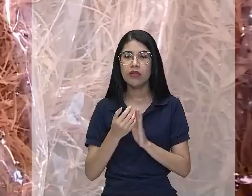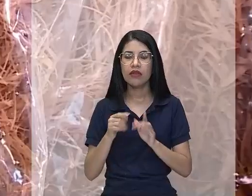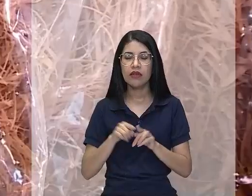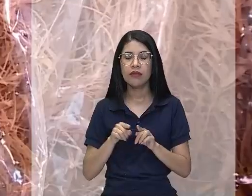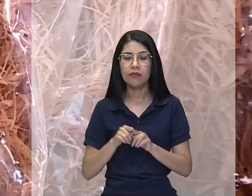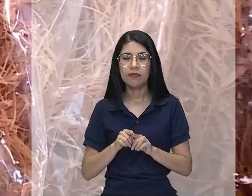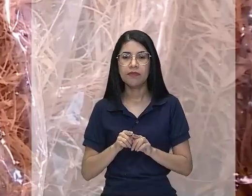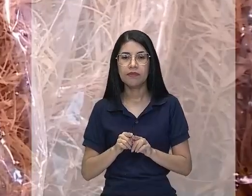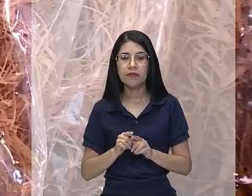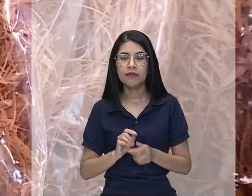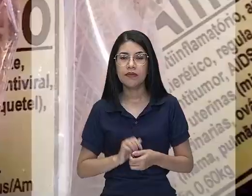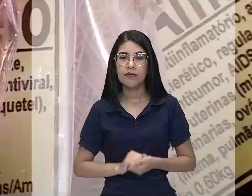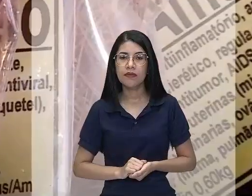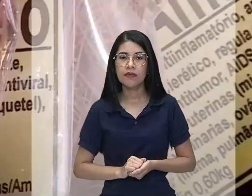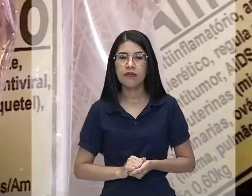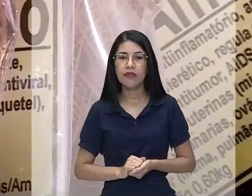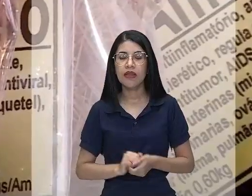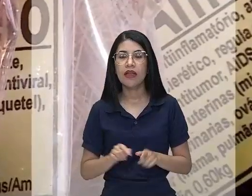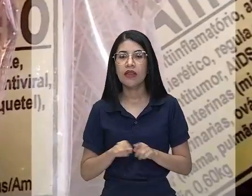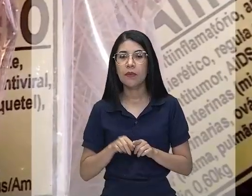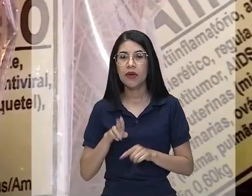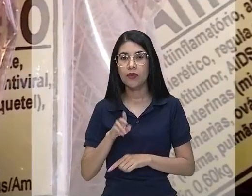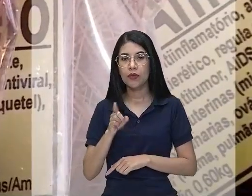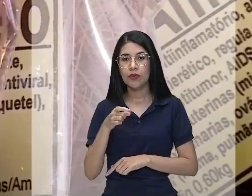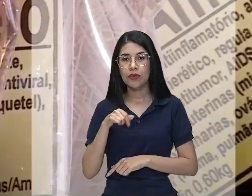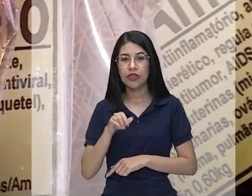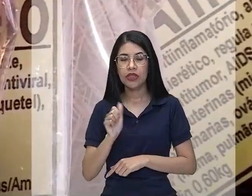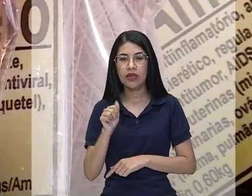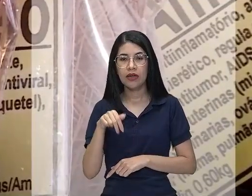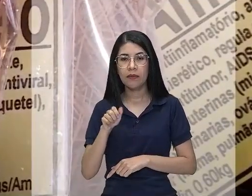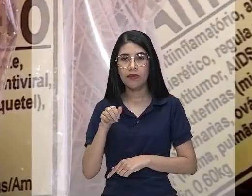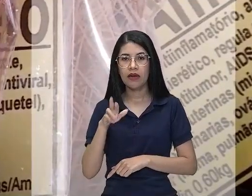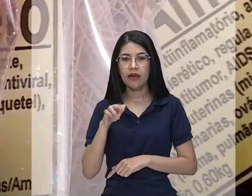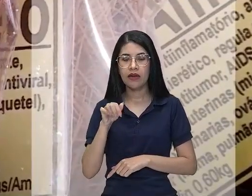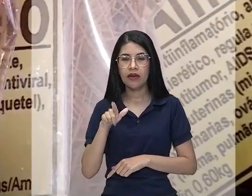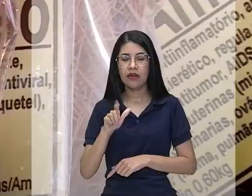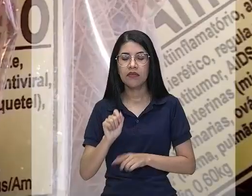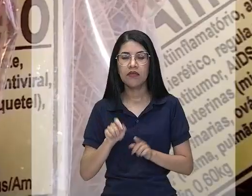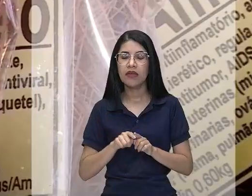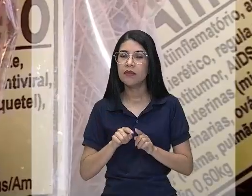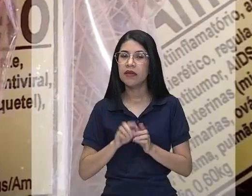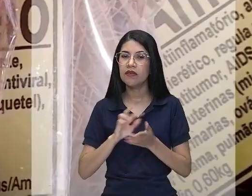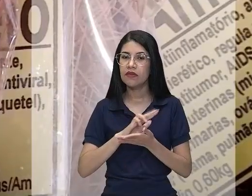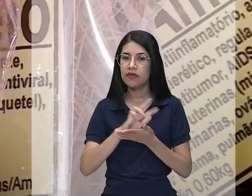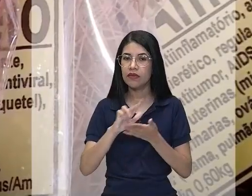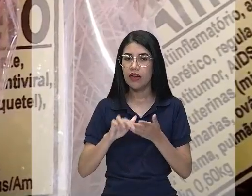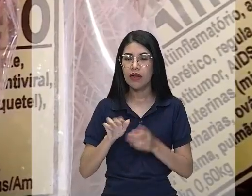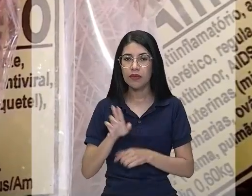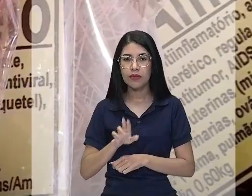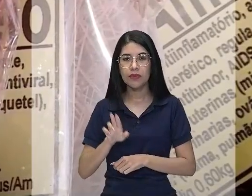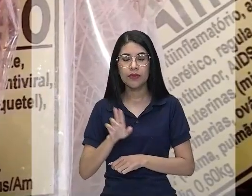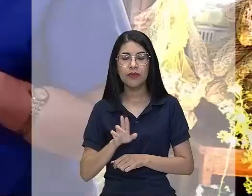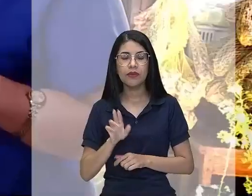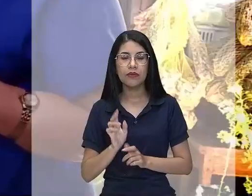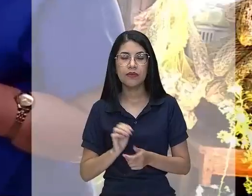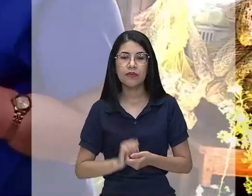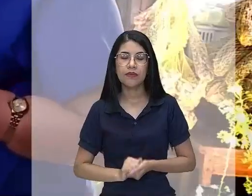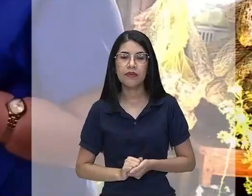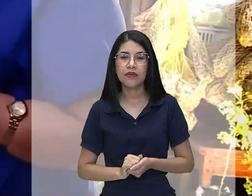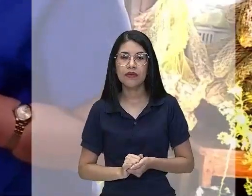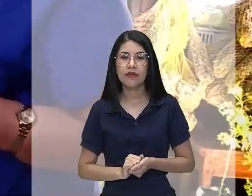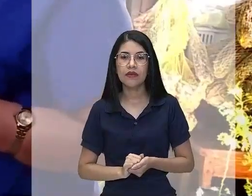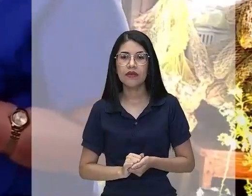baixa. E temos o ixi amarelo também, né? Que serve para cisto, mioma. Então, geralmente, como é que o pessoal